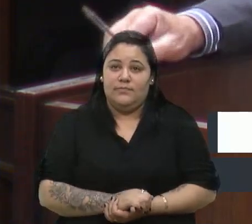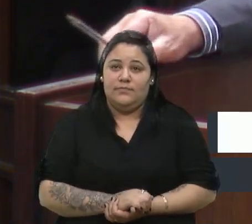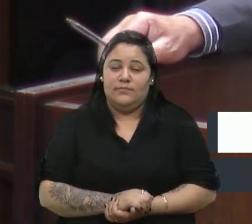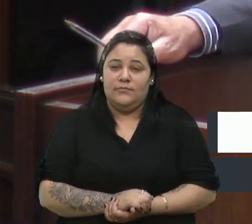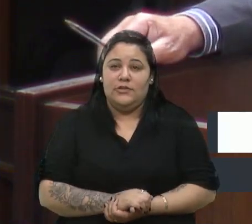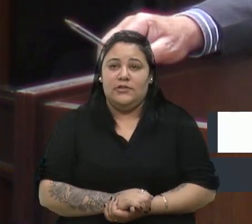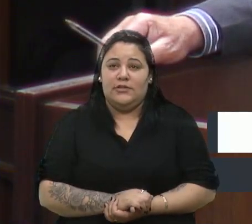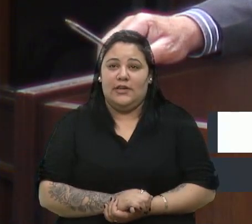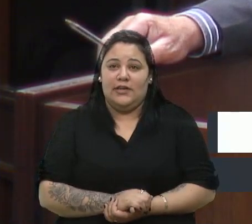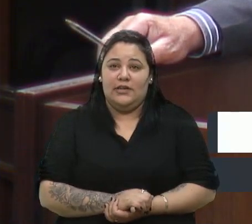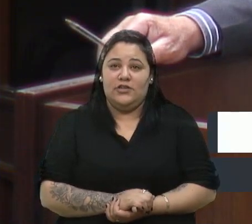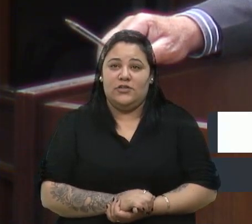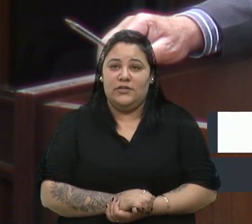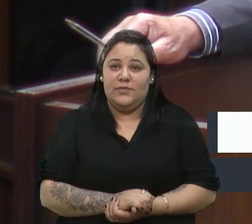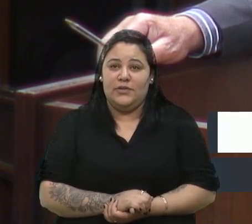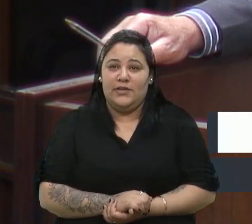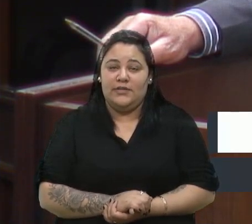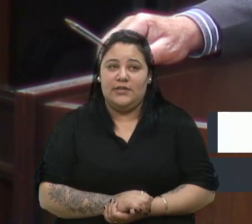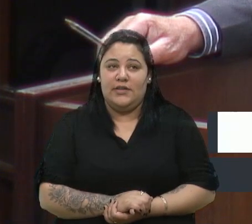Bom,